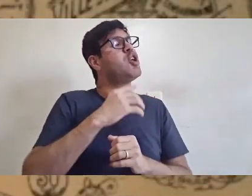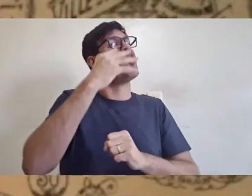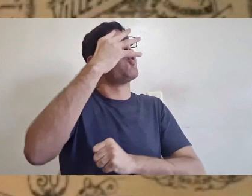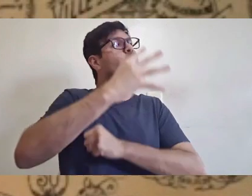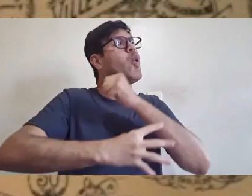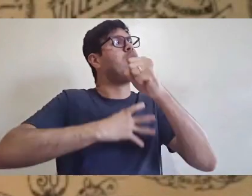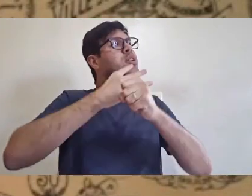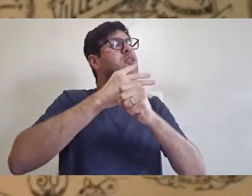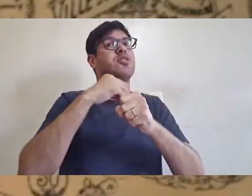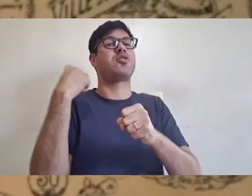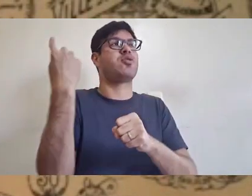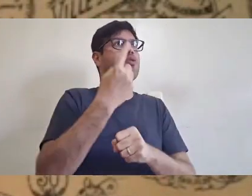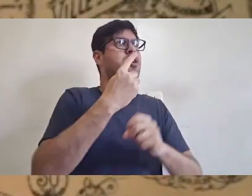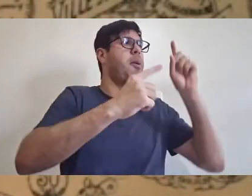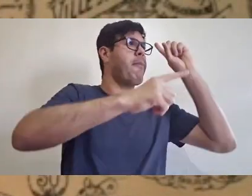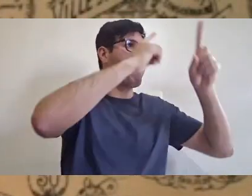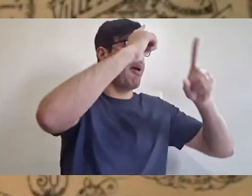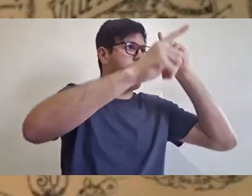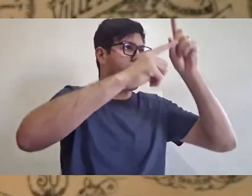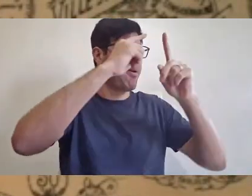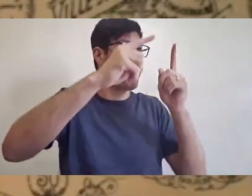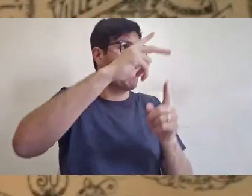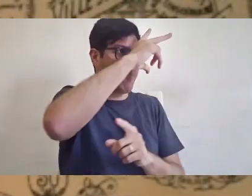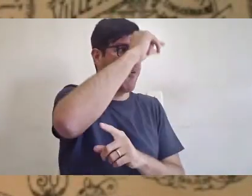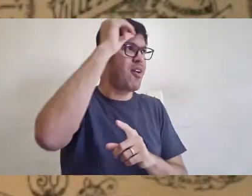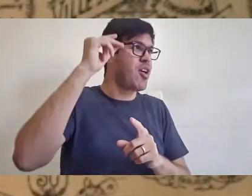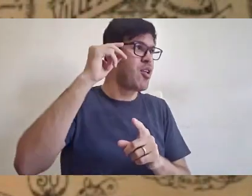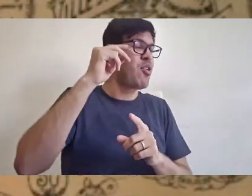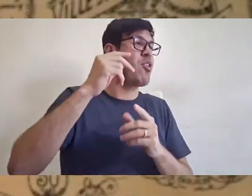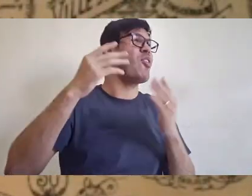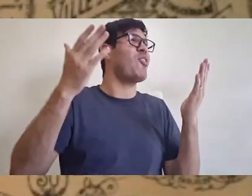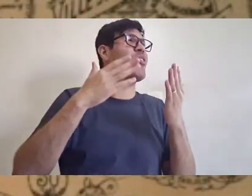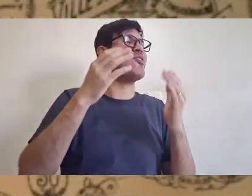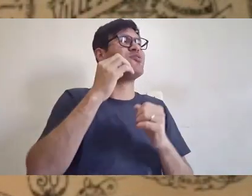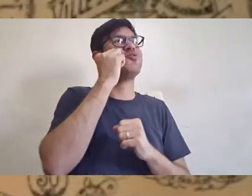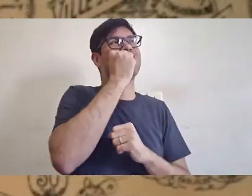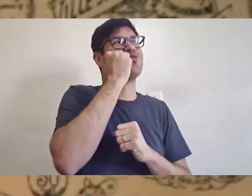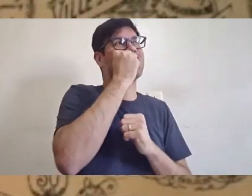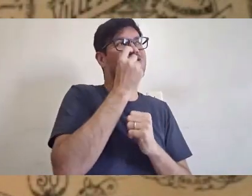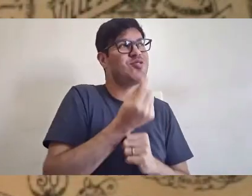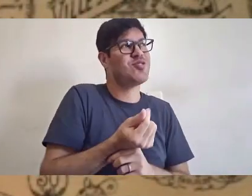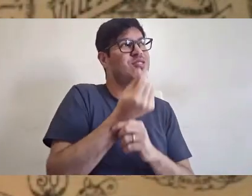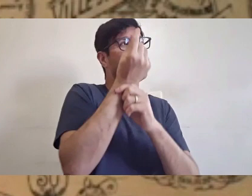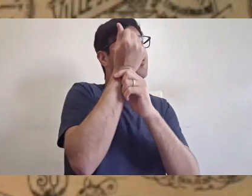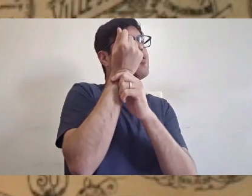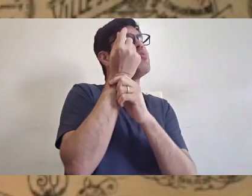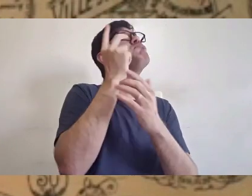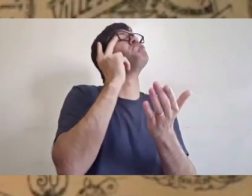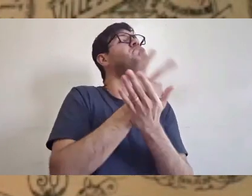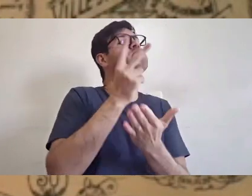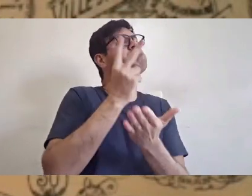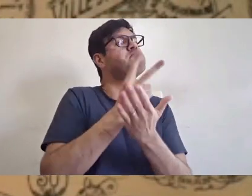nós tivemos como prefeito. Hoje, a Sucurrico ainda funciona